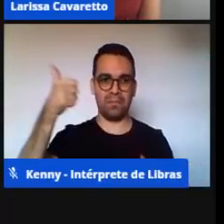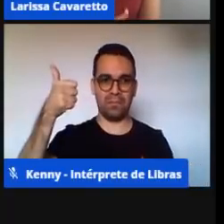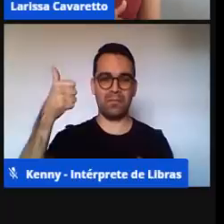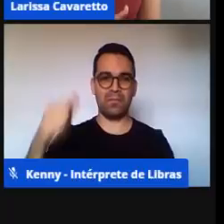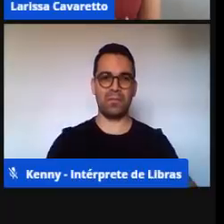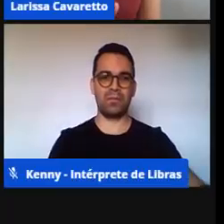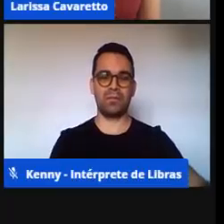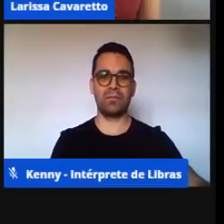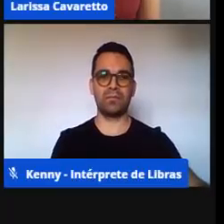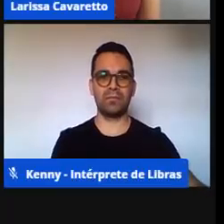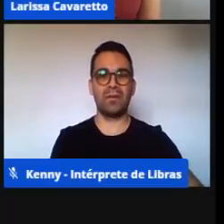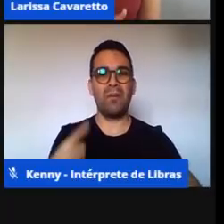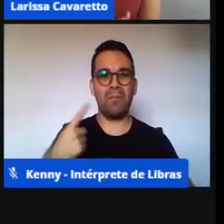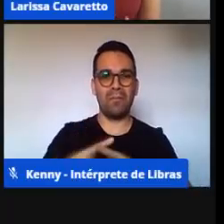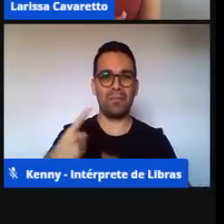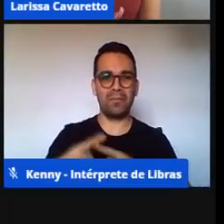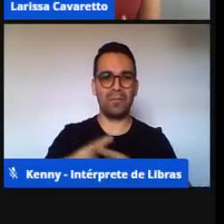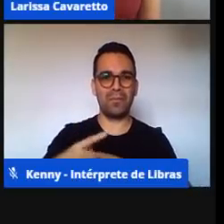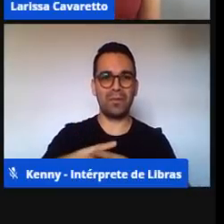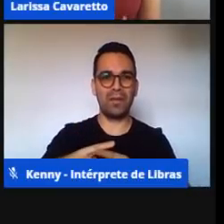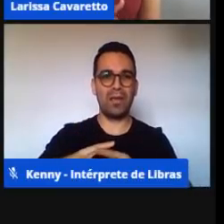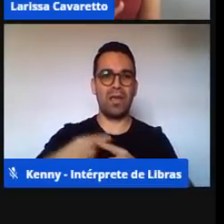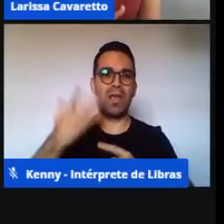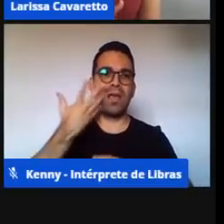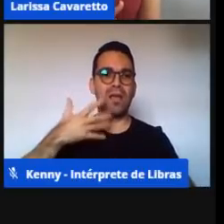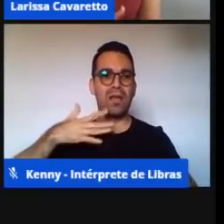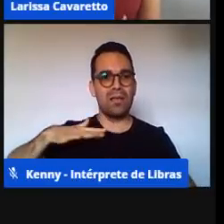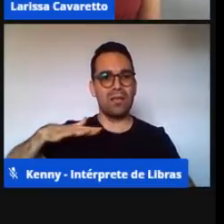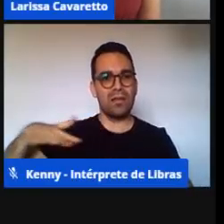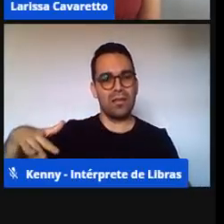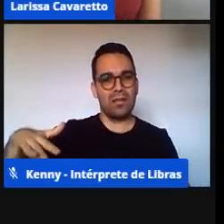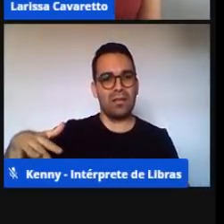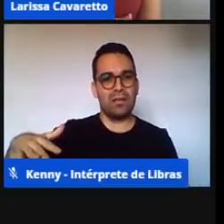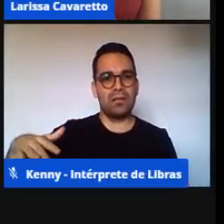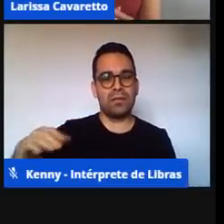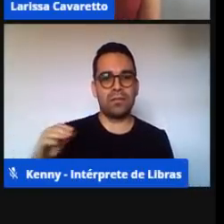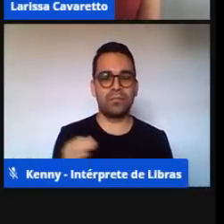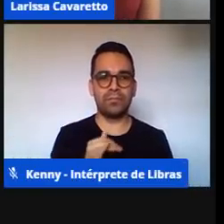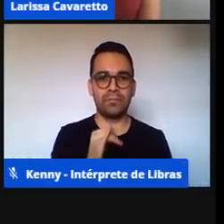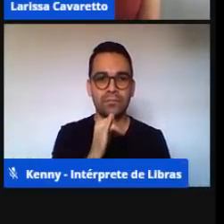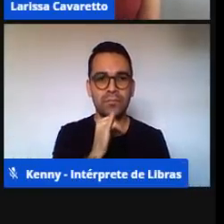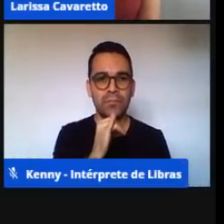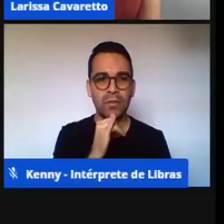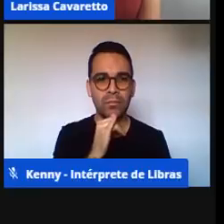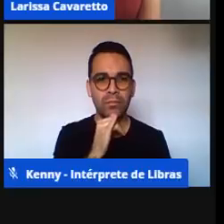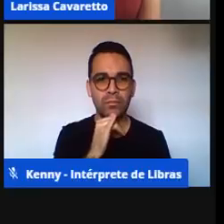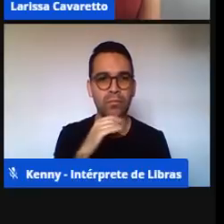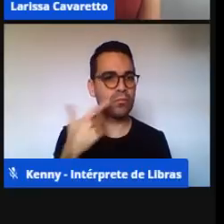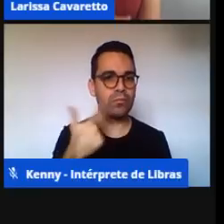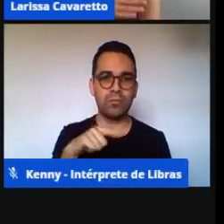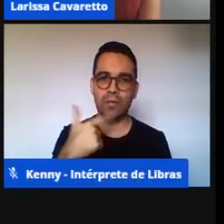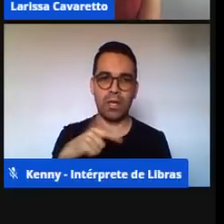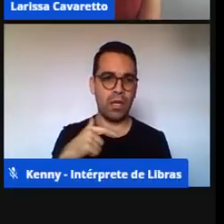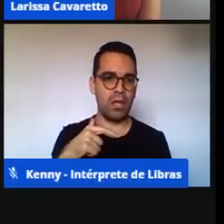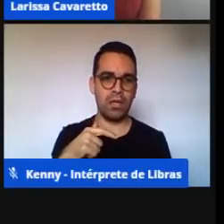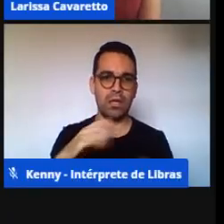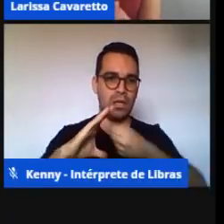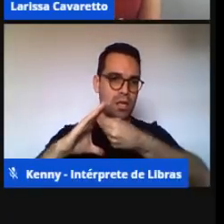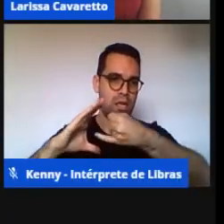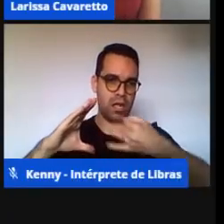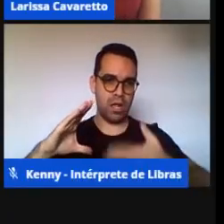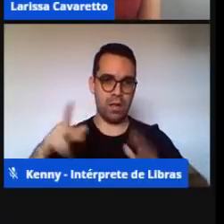Porque, gente, as crianças, em geral, elas desenvolvem uma forma muito leve, ou às vezes são até assintomáticas, tá?